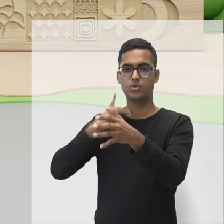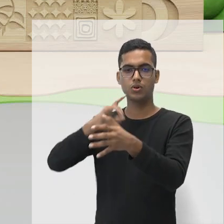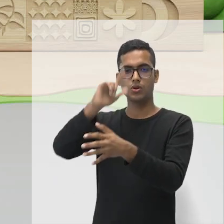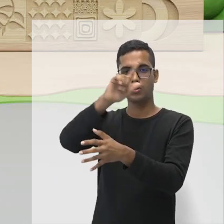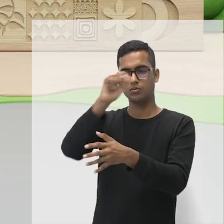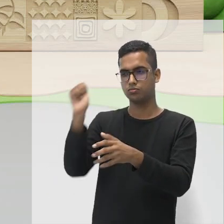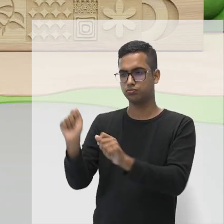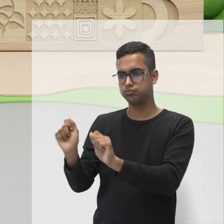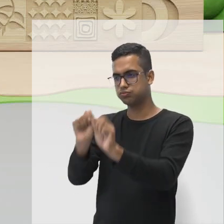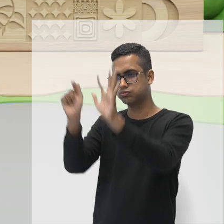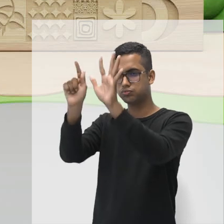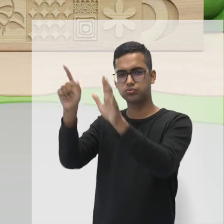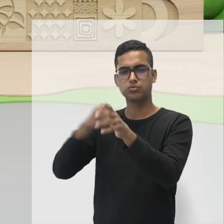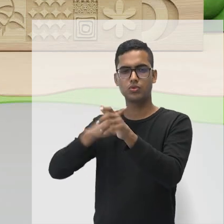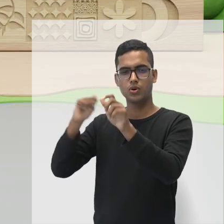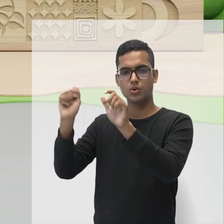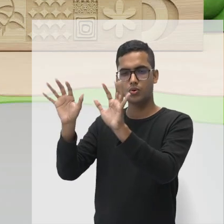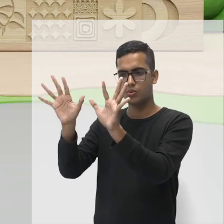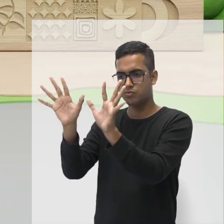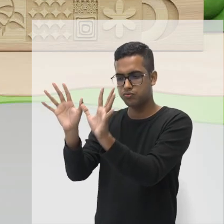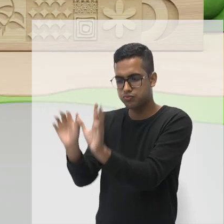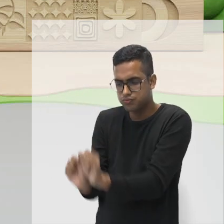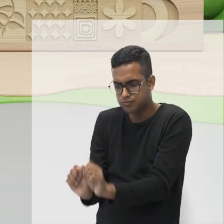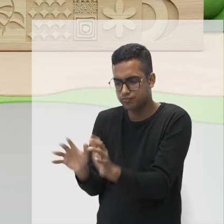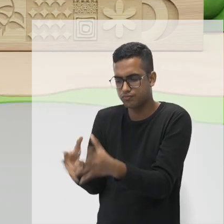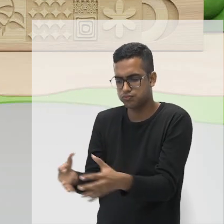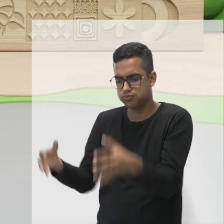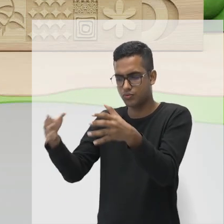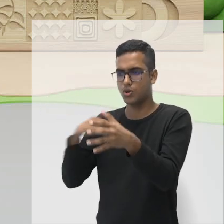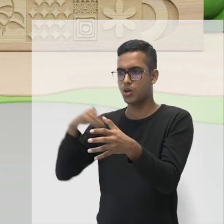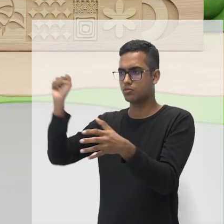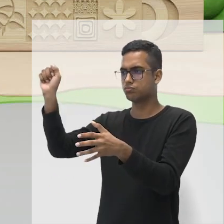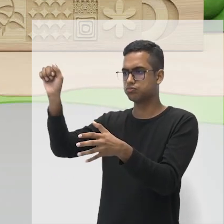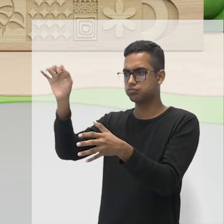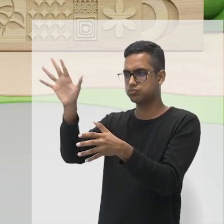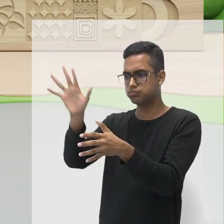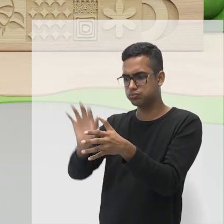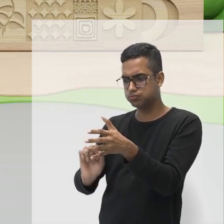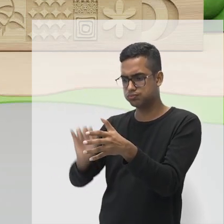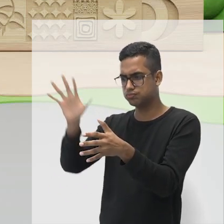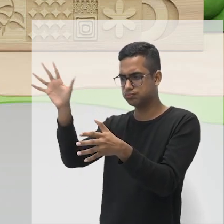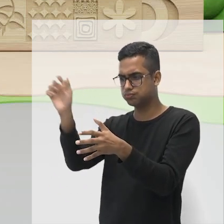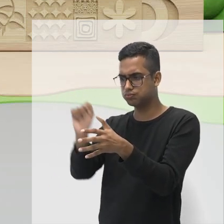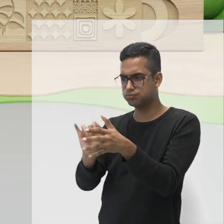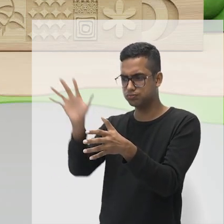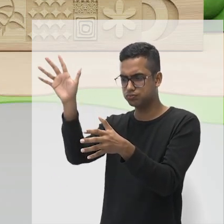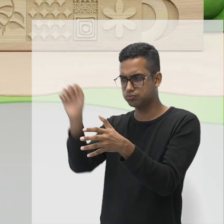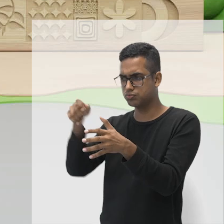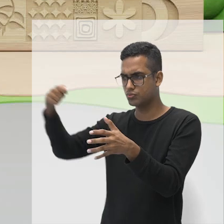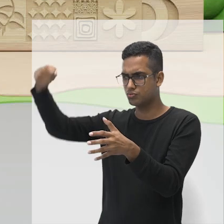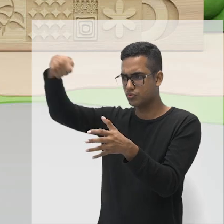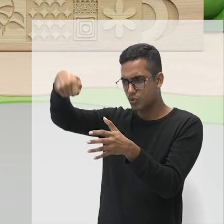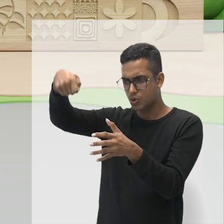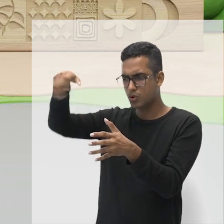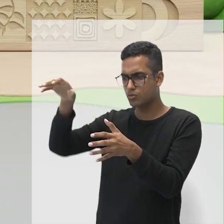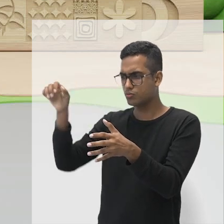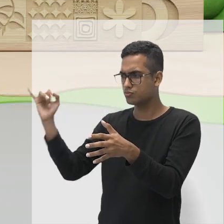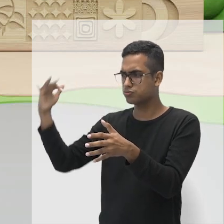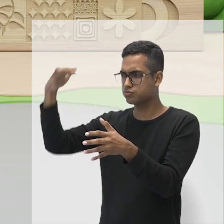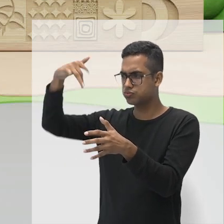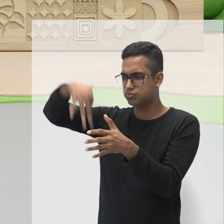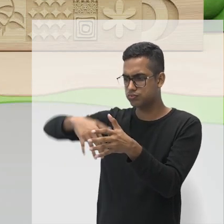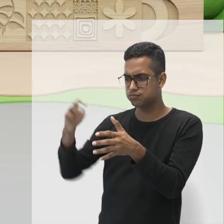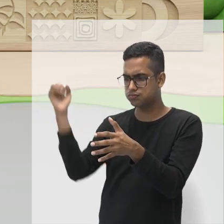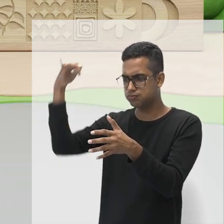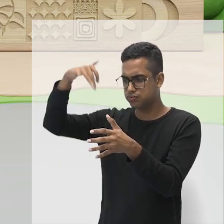e assim ele consegue ser armazenado dentro das botijas. Então, a liquefação, ela